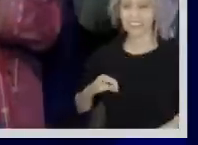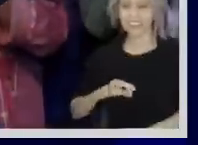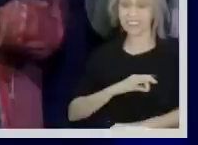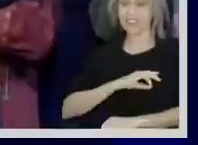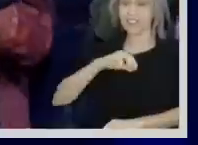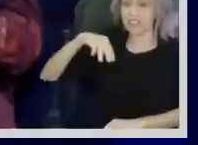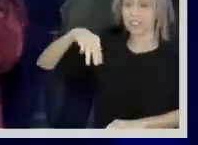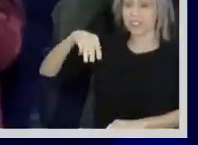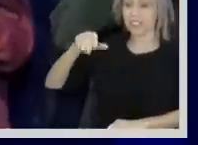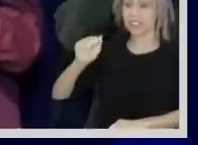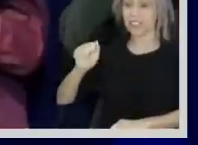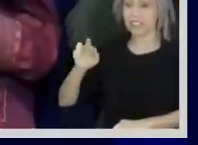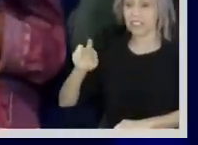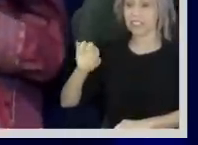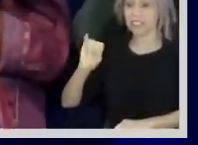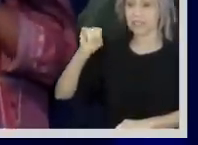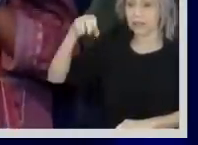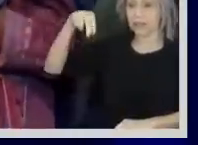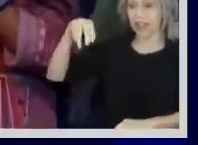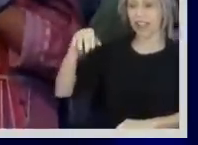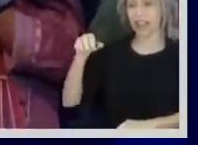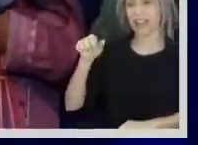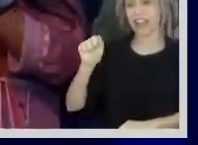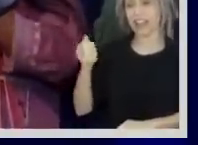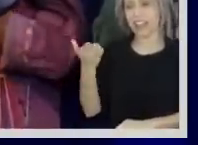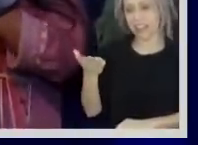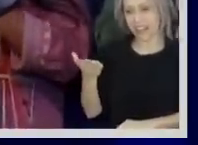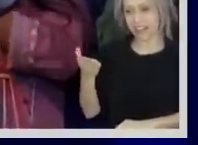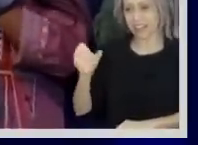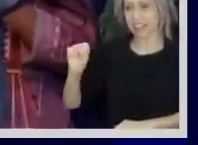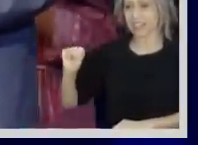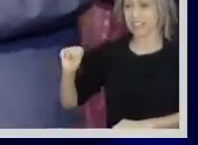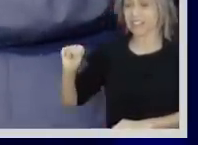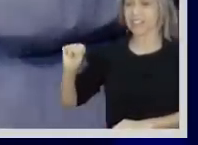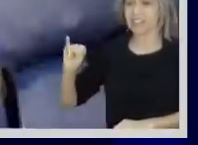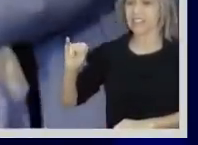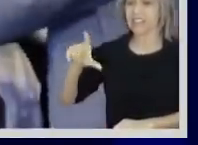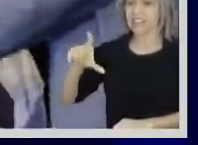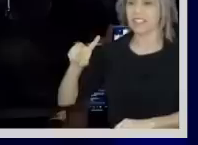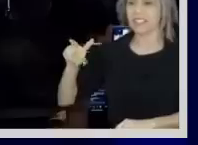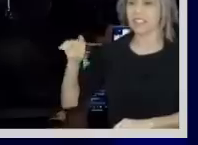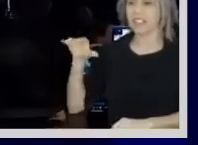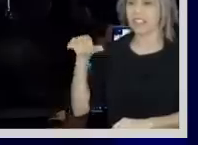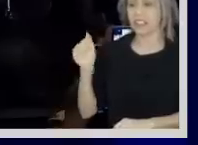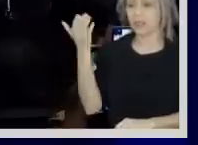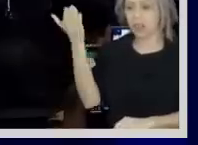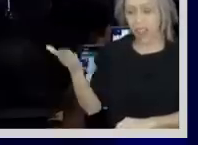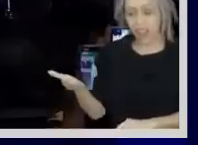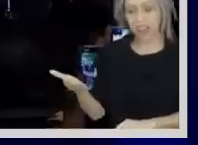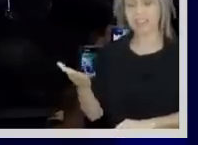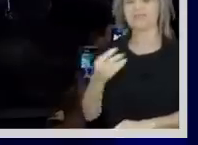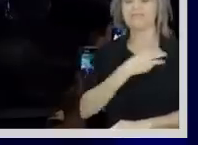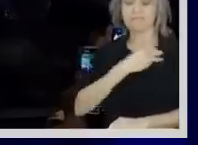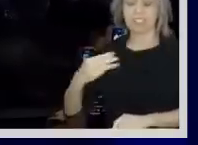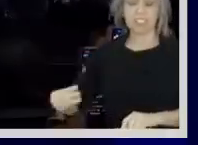um dos maiores opositores. Pois é, vice-presidente. Mas isso é verdade. Então, a política pode tudo. A Simone Tebet hoje está dando beijos e abraços.